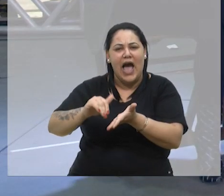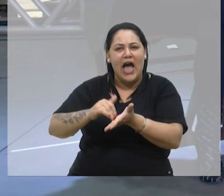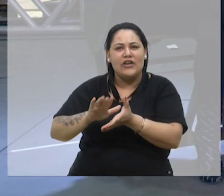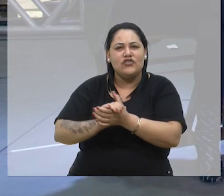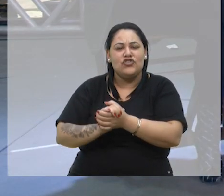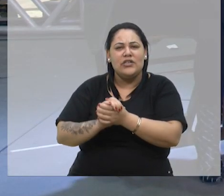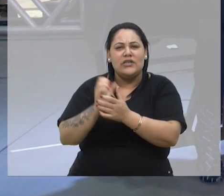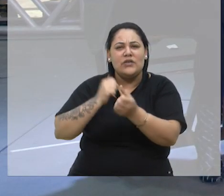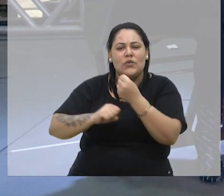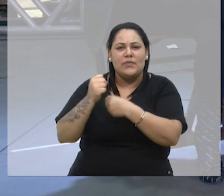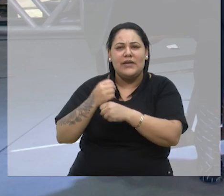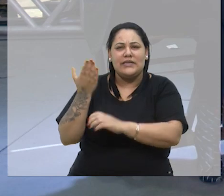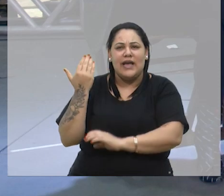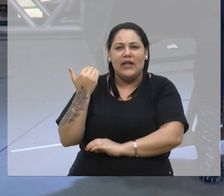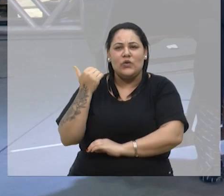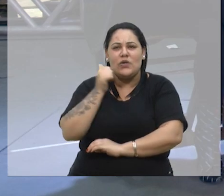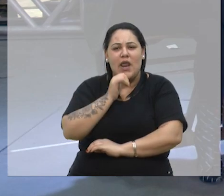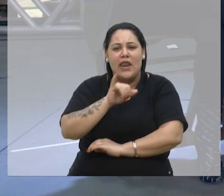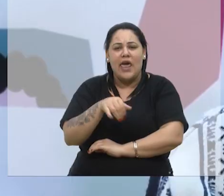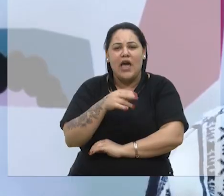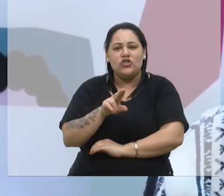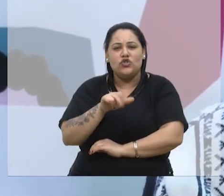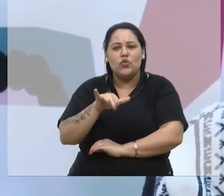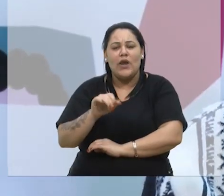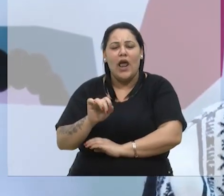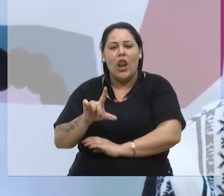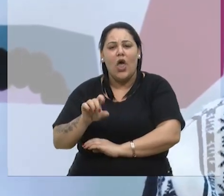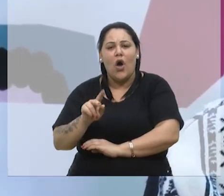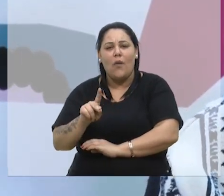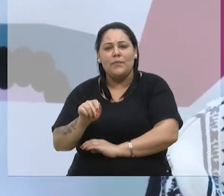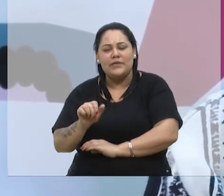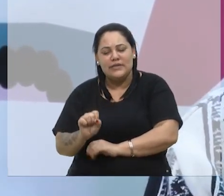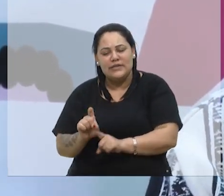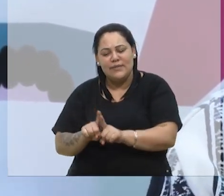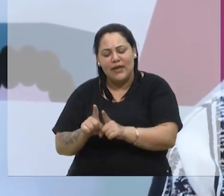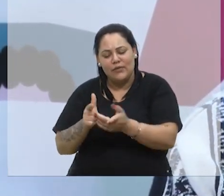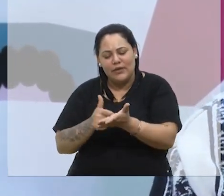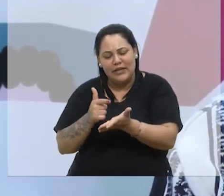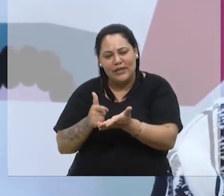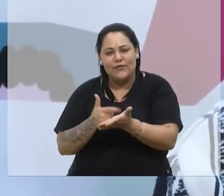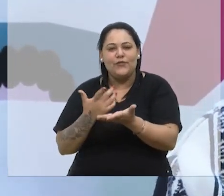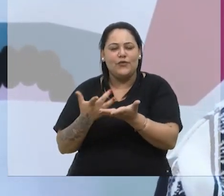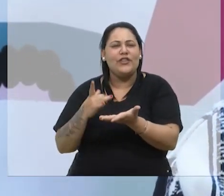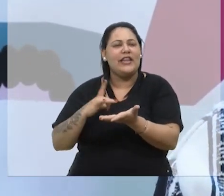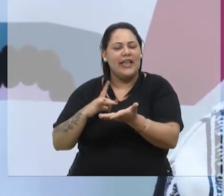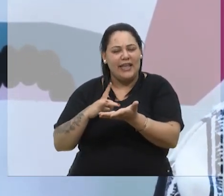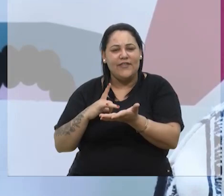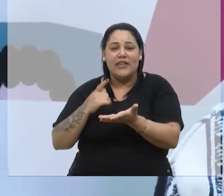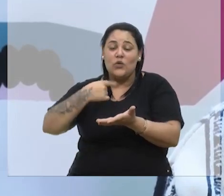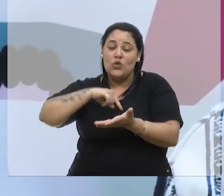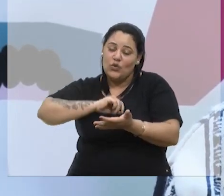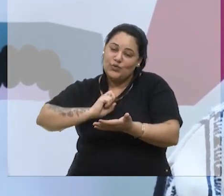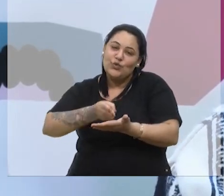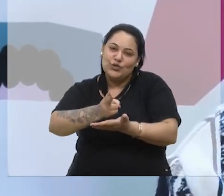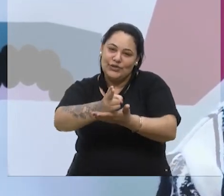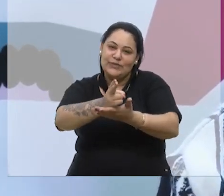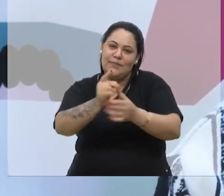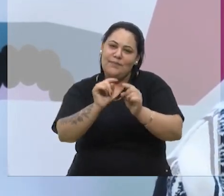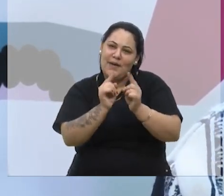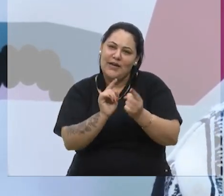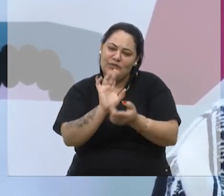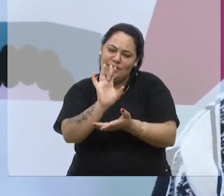que ele foi perdendo a visão aos poucos, ele sabia, ele tinha um diagnóstico. Então, o que ele fez? Ele saiu lendo tudo